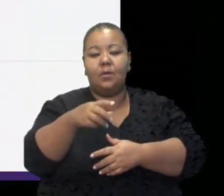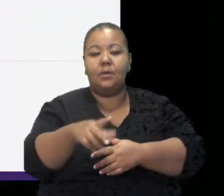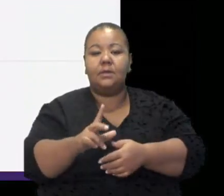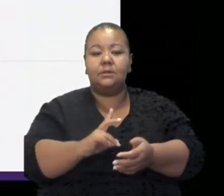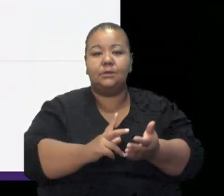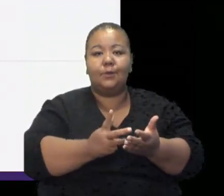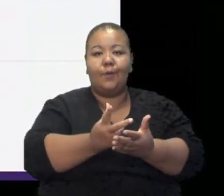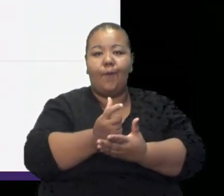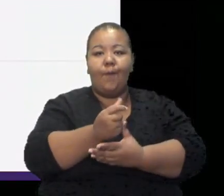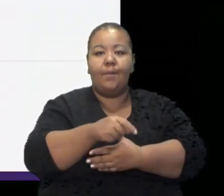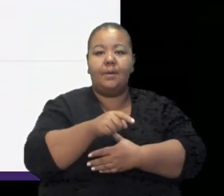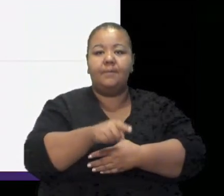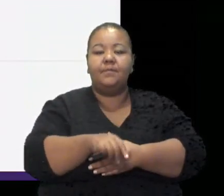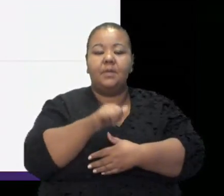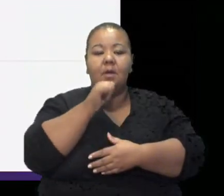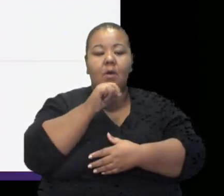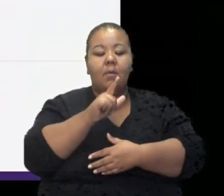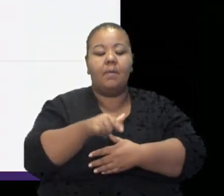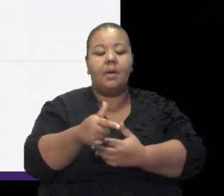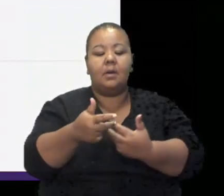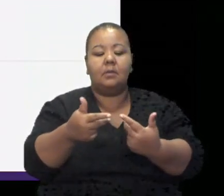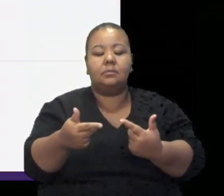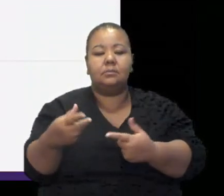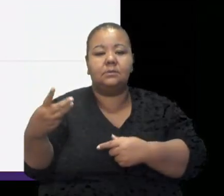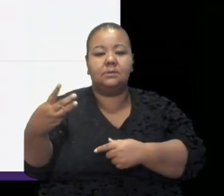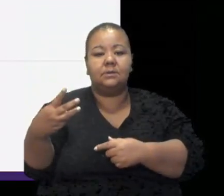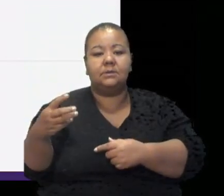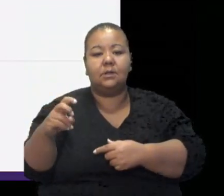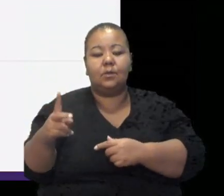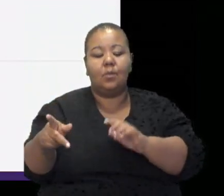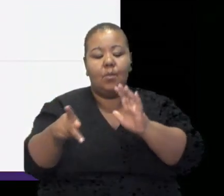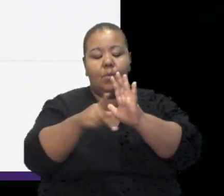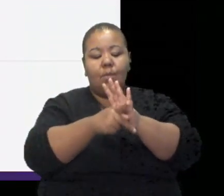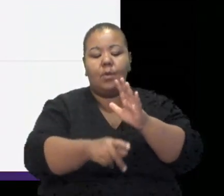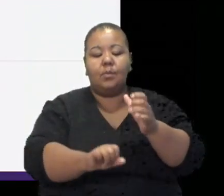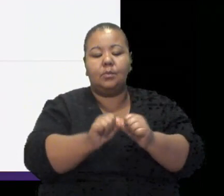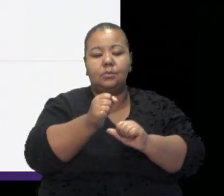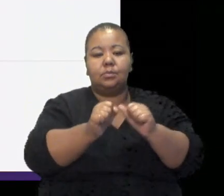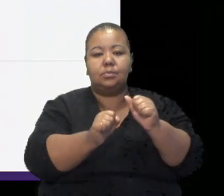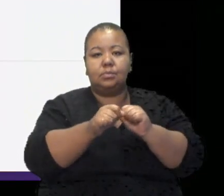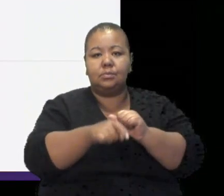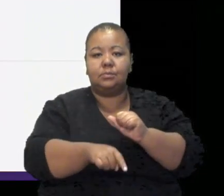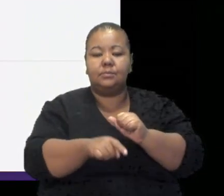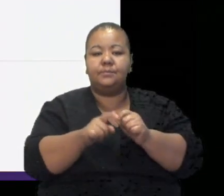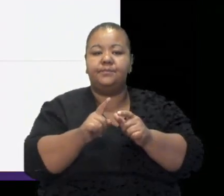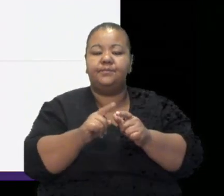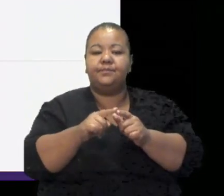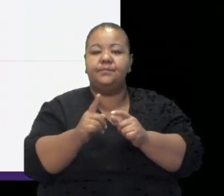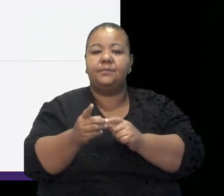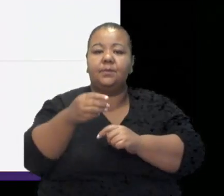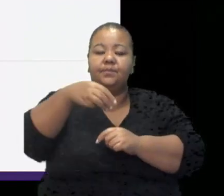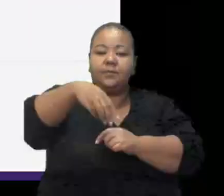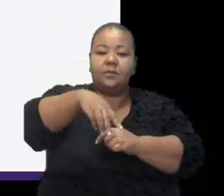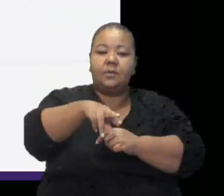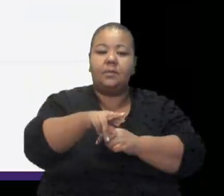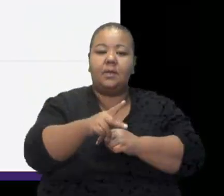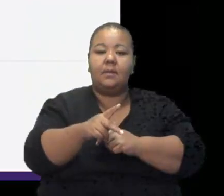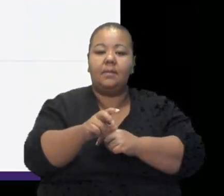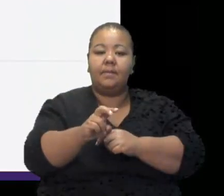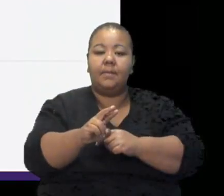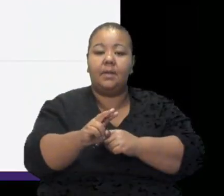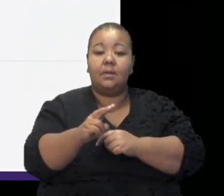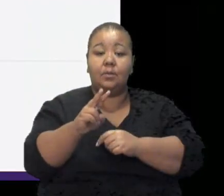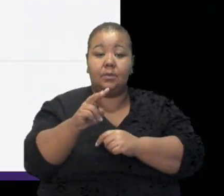terceiros com fabricação própria, como a respectiva ordem de produção. Então, o MRP2 ele vai permitir